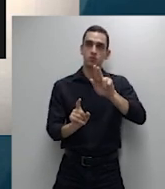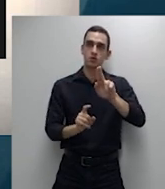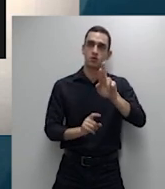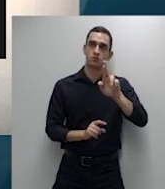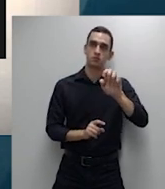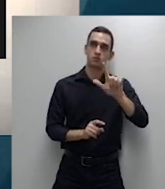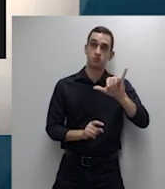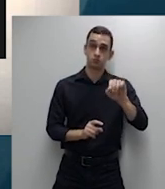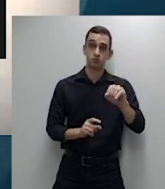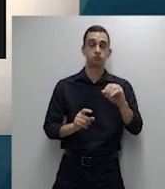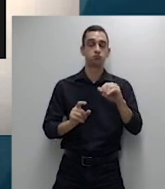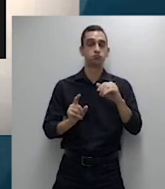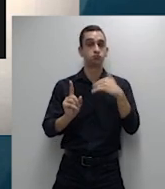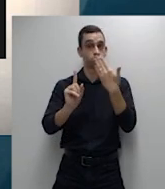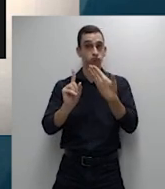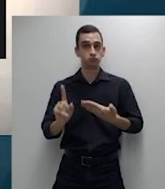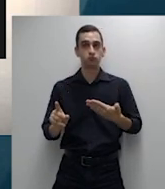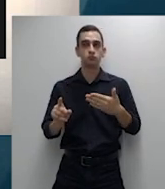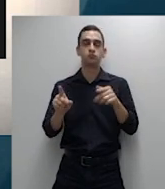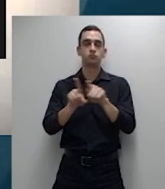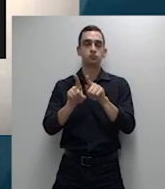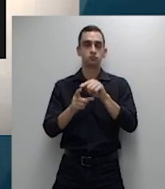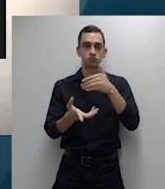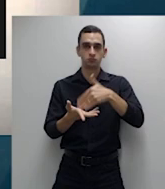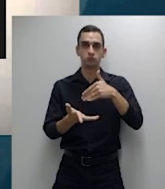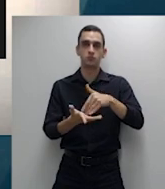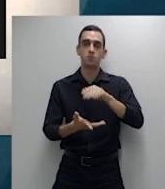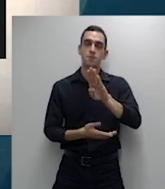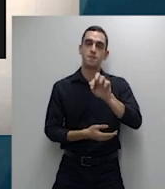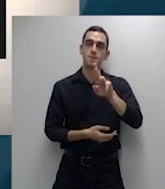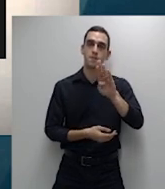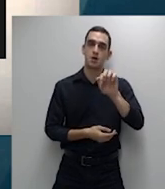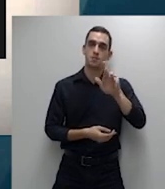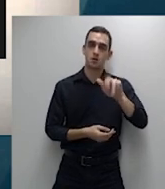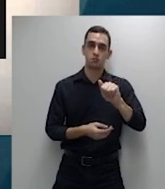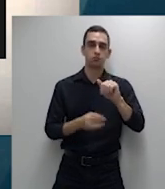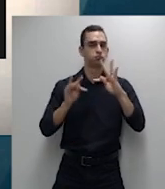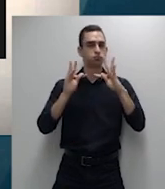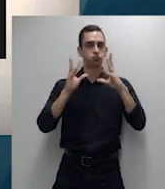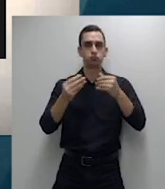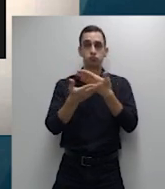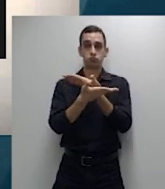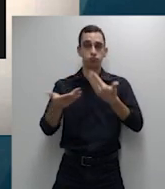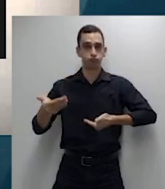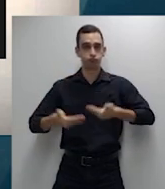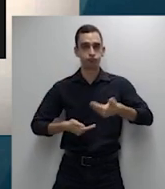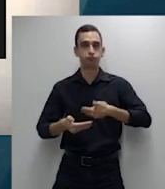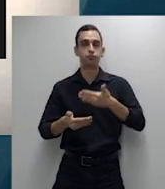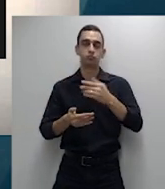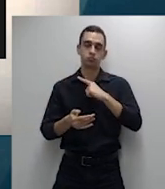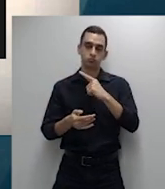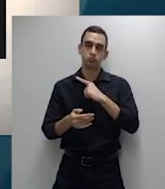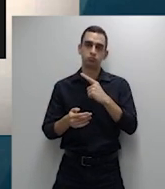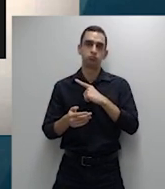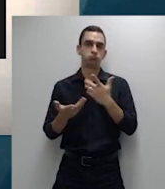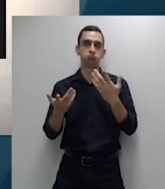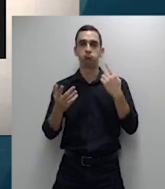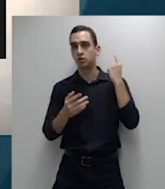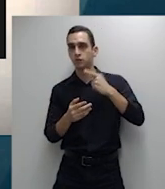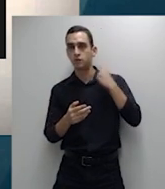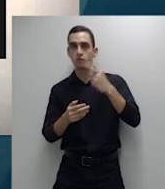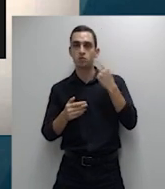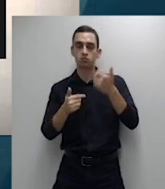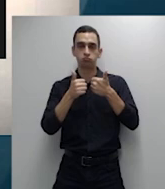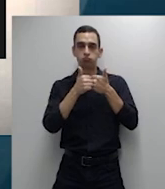instalação nossos funcionários da produtora Bárbara e que tantos todos os funcionários tem nos ajudado e todos os advogados que militam